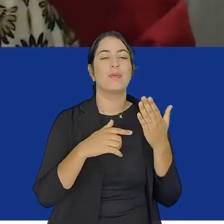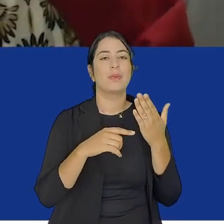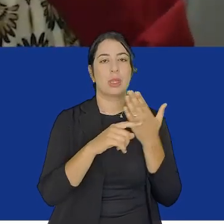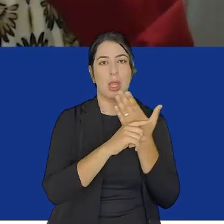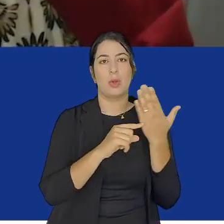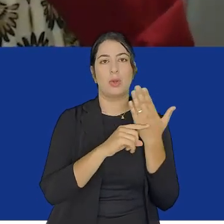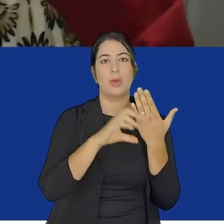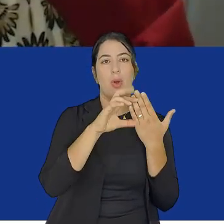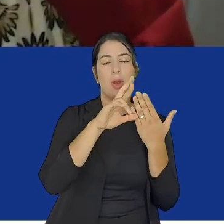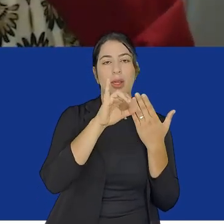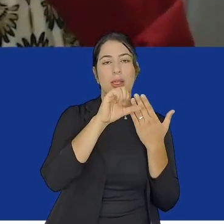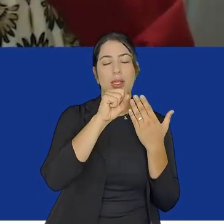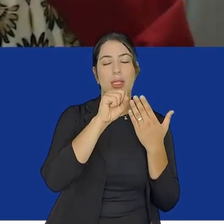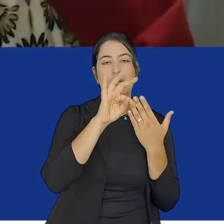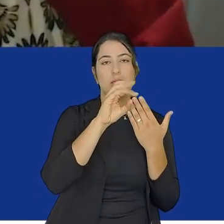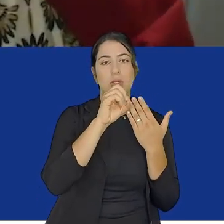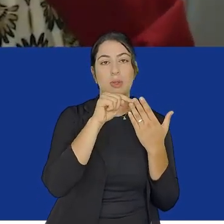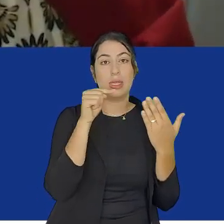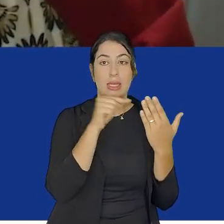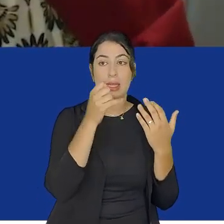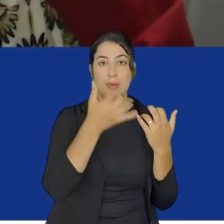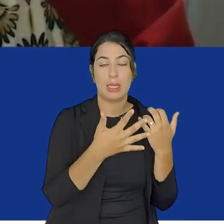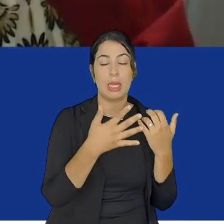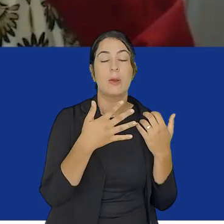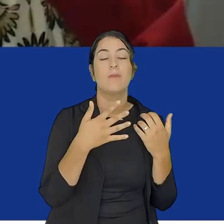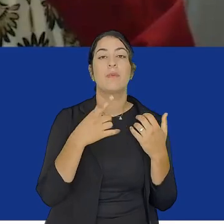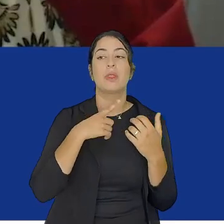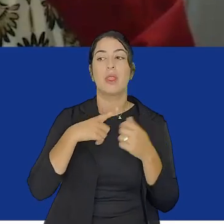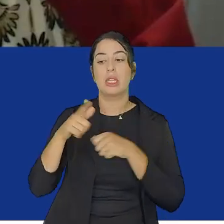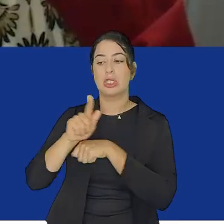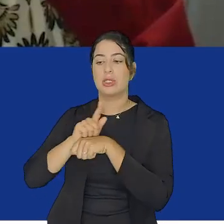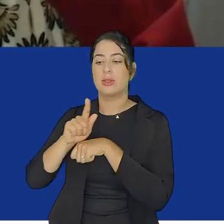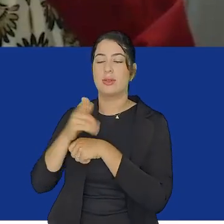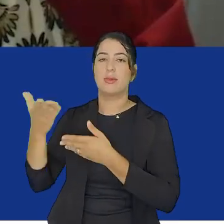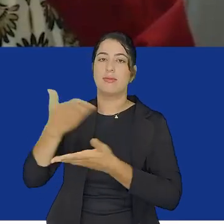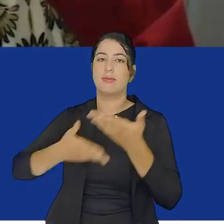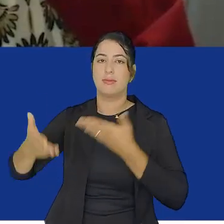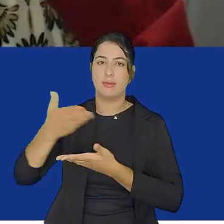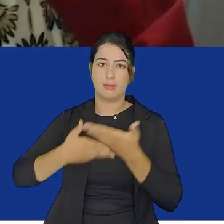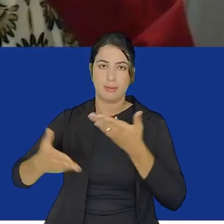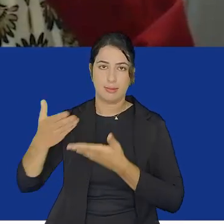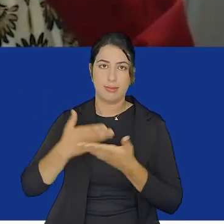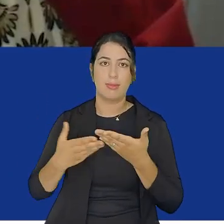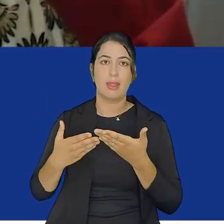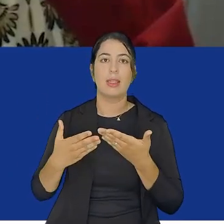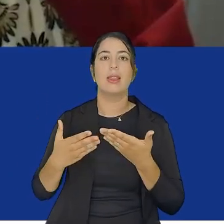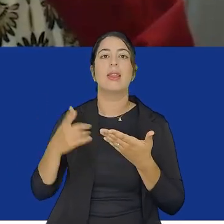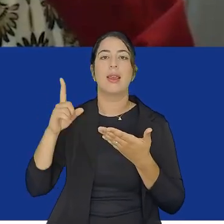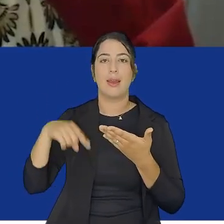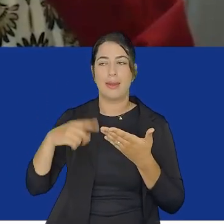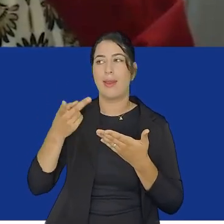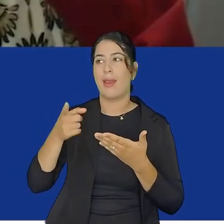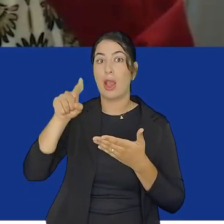que é esse psiquiatra francês que traz o modelo de gestão por cooperação, que fundamenta essa cultura de